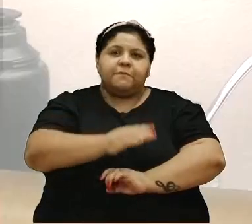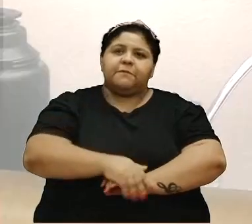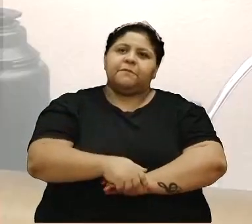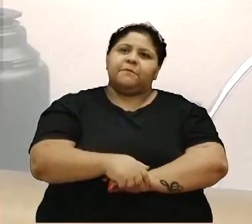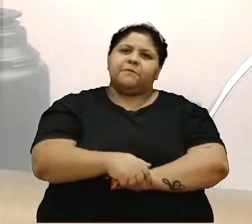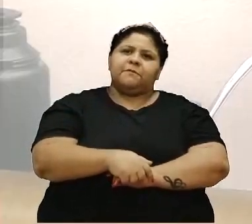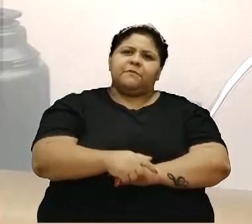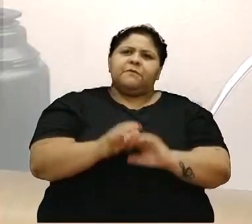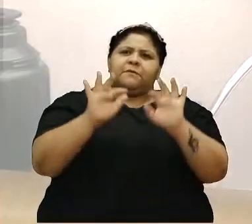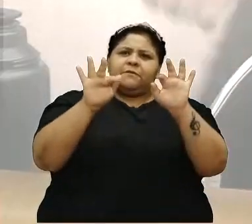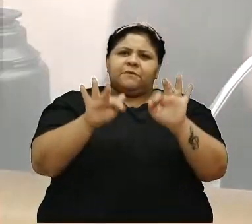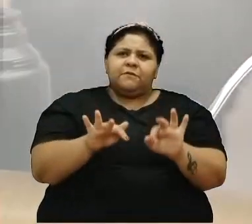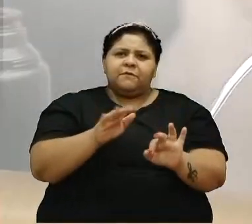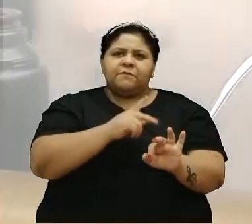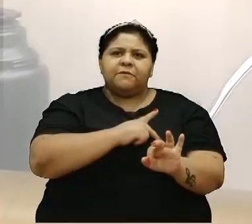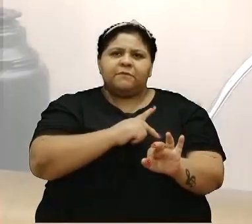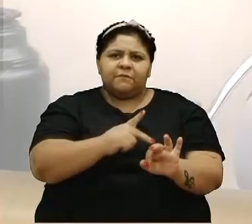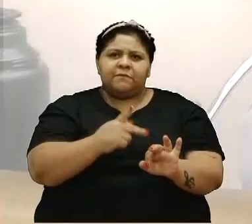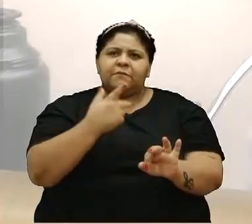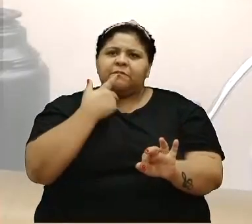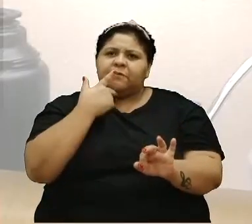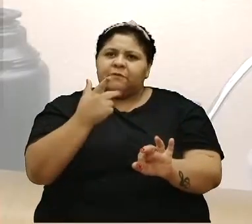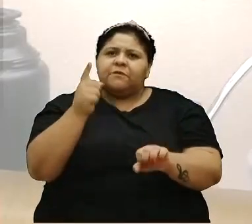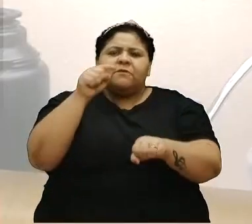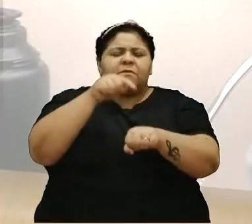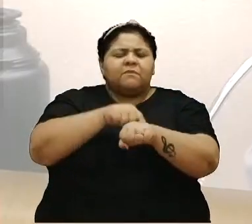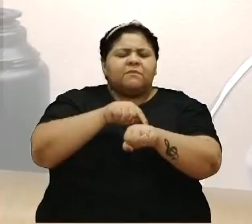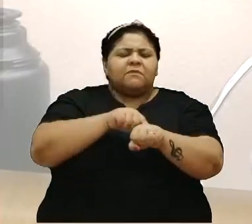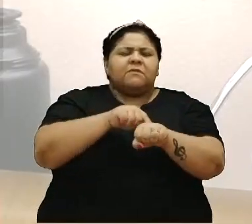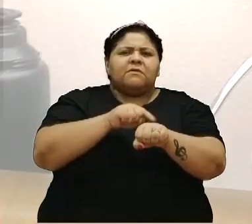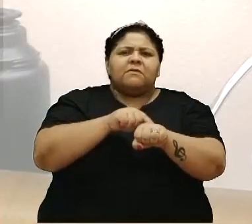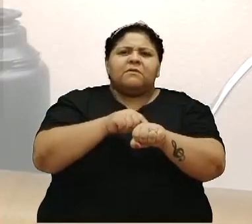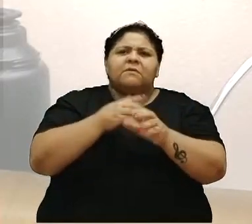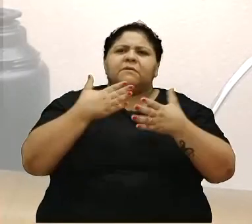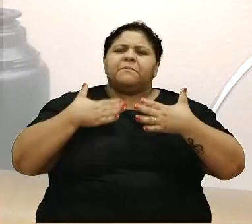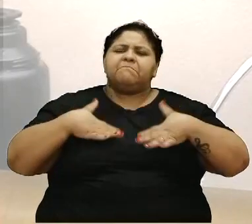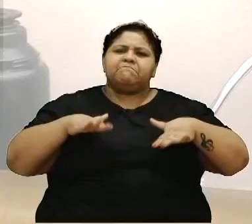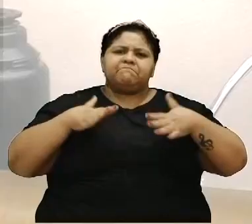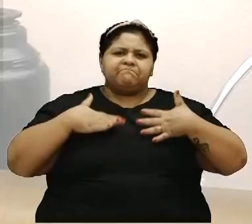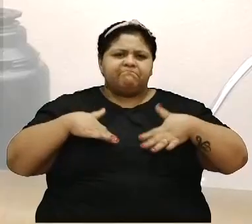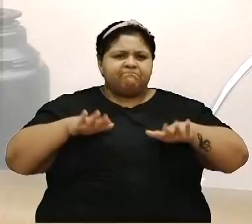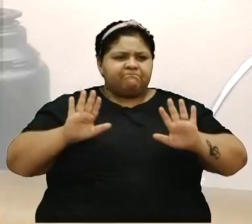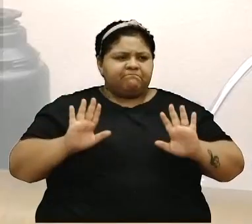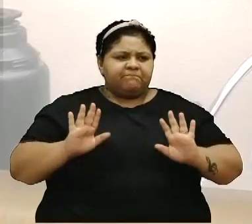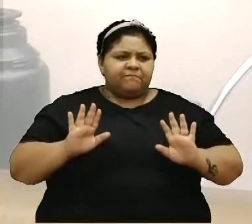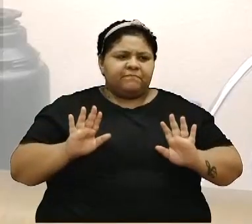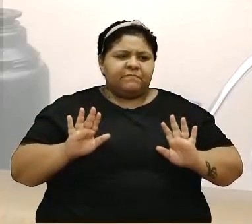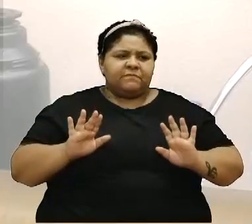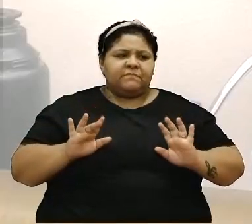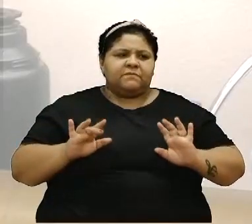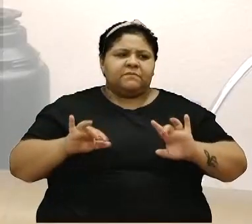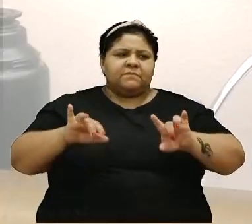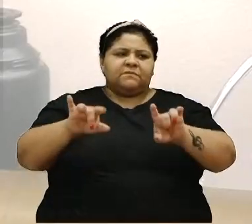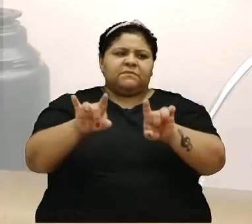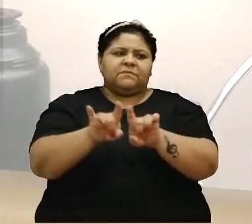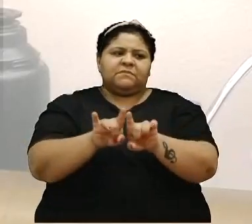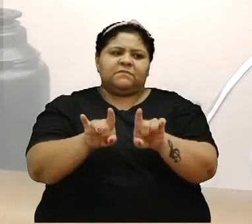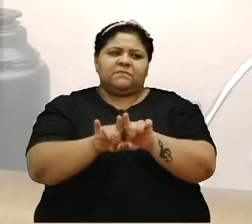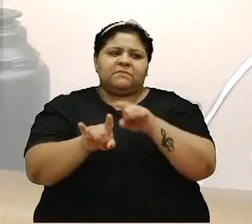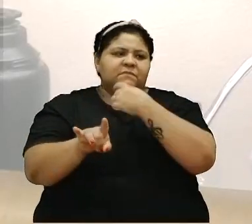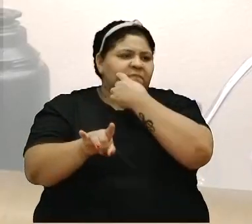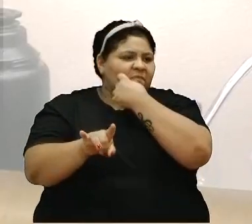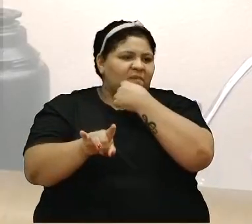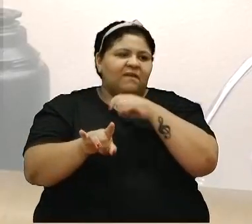Rafael. E concluo, então, presidente, dizendo, vamos dar tempo ao tempo. Vamos dar tempo ao tempo. Vamos ver se os vereadores que estão fazendo